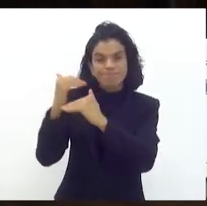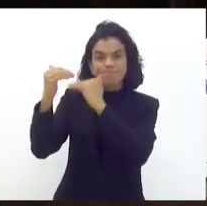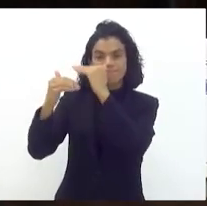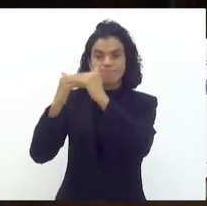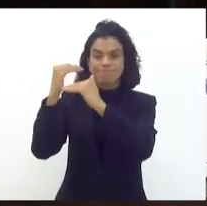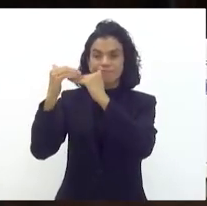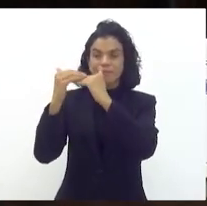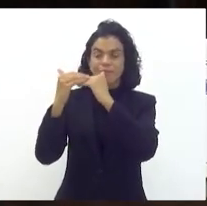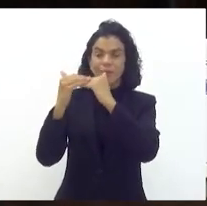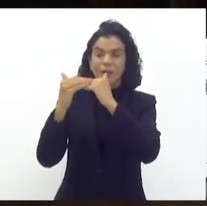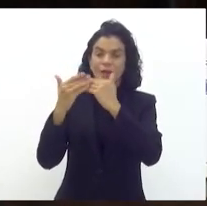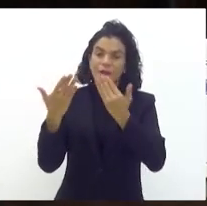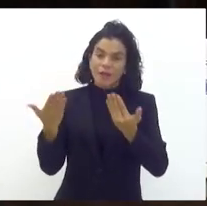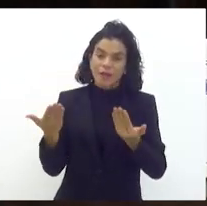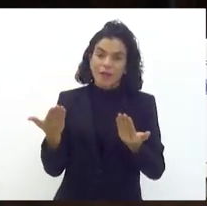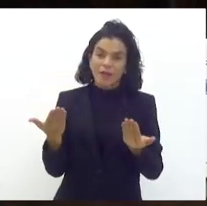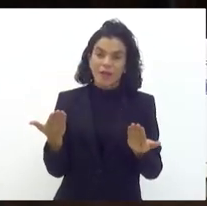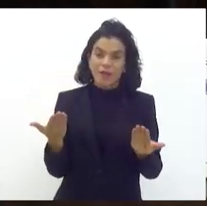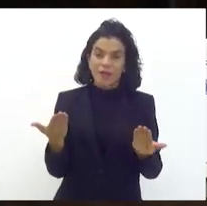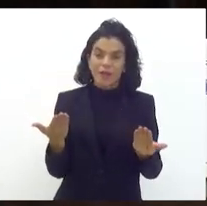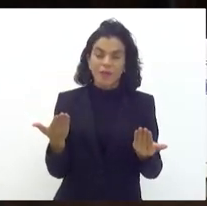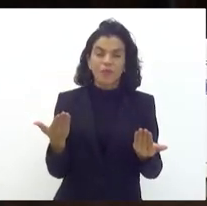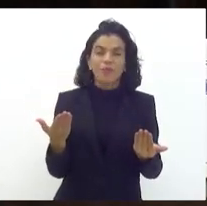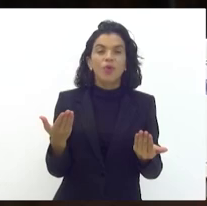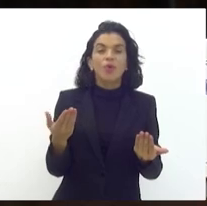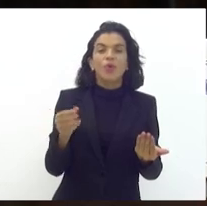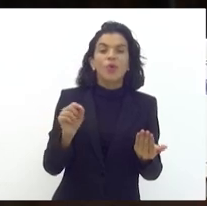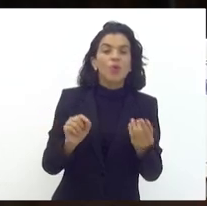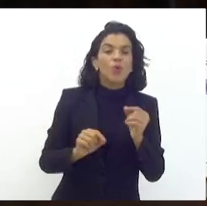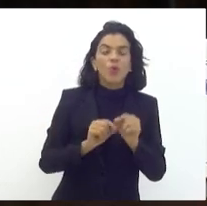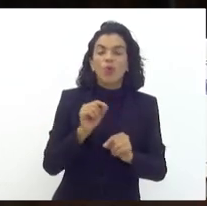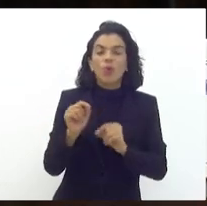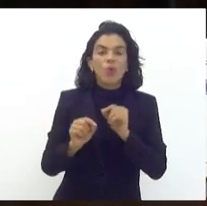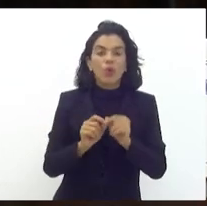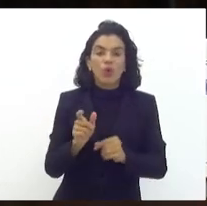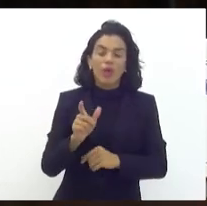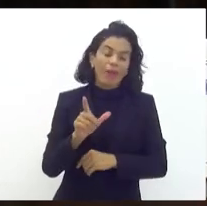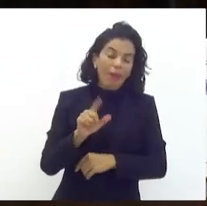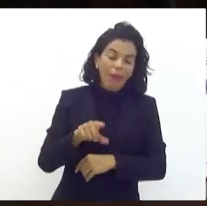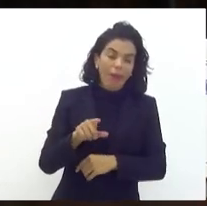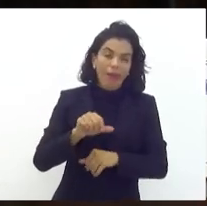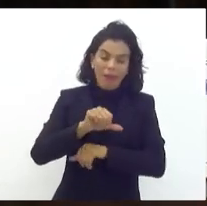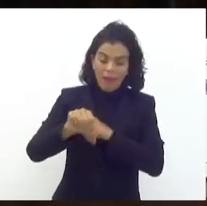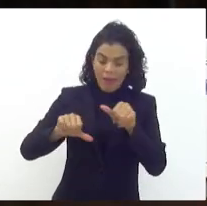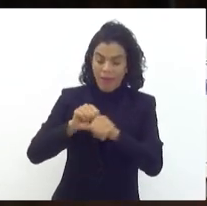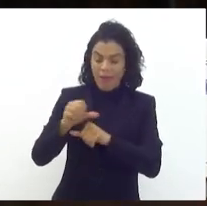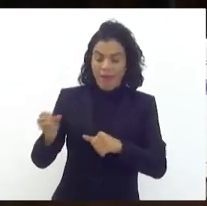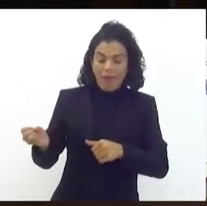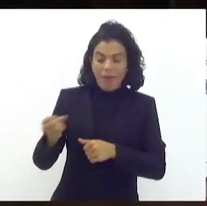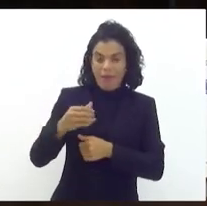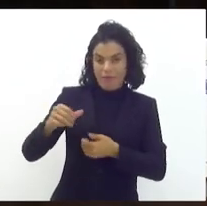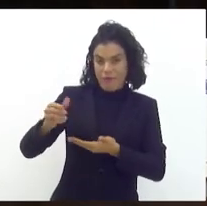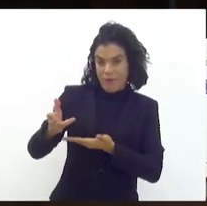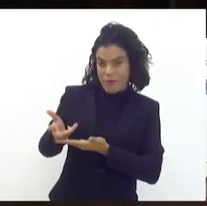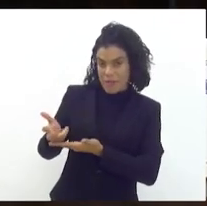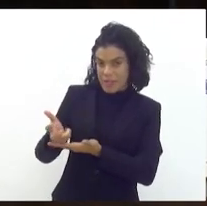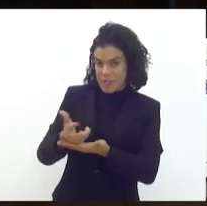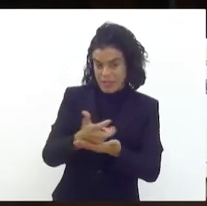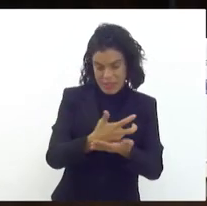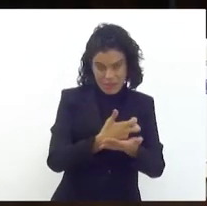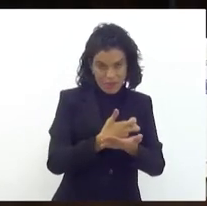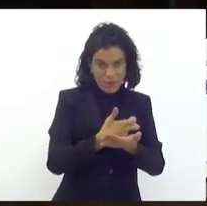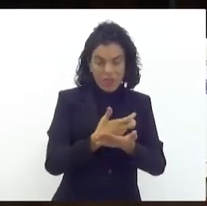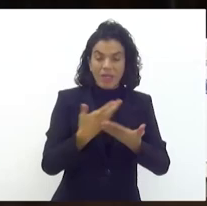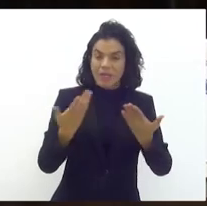muito embora o que se chama de reforma fiscal e eu queria reforma tributária E aí eu queria deixar muito claro